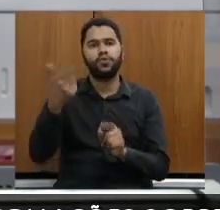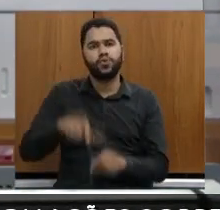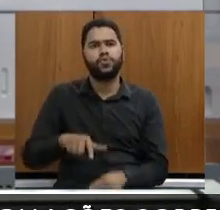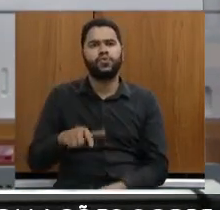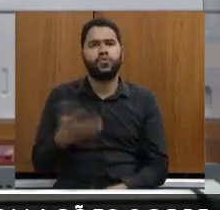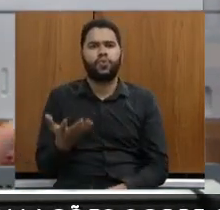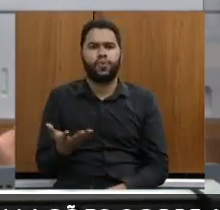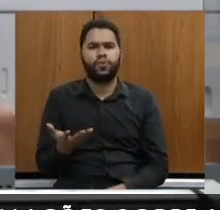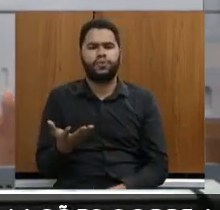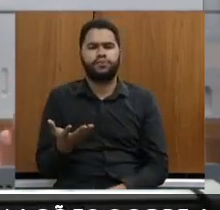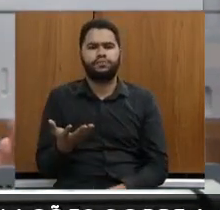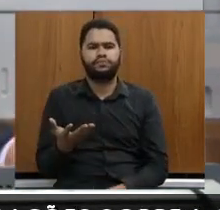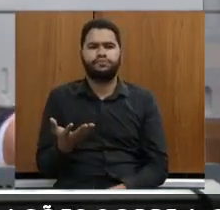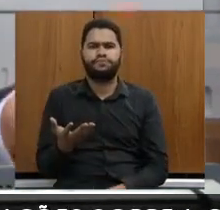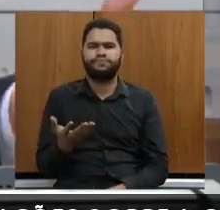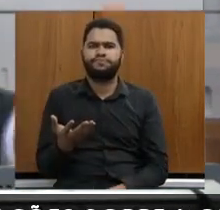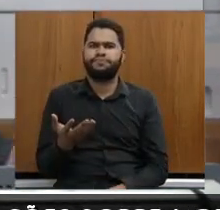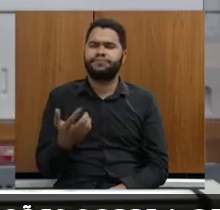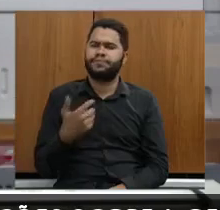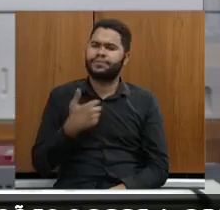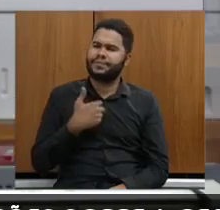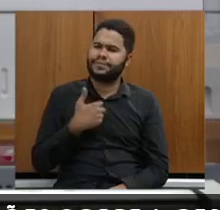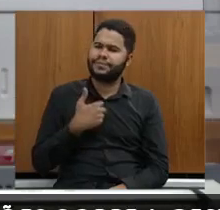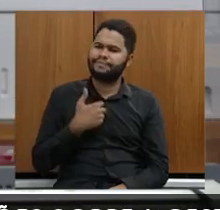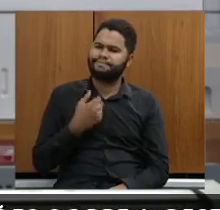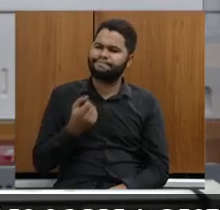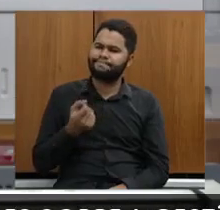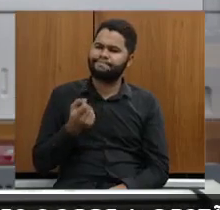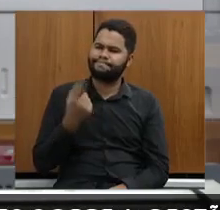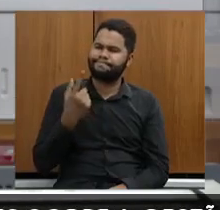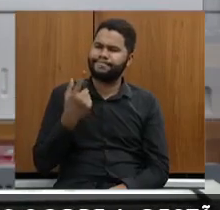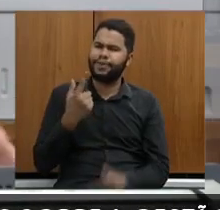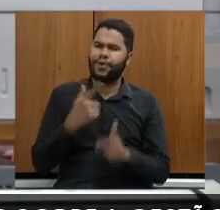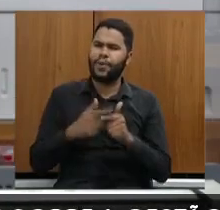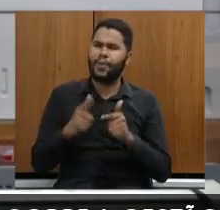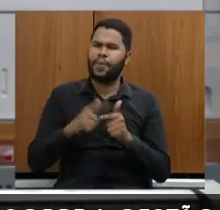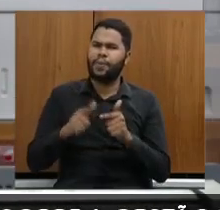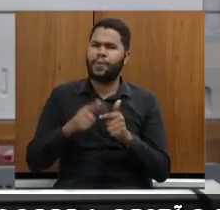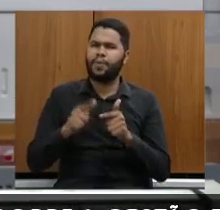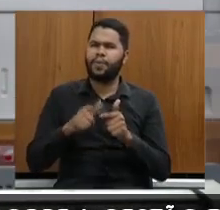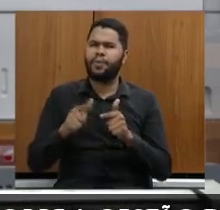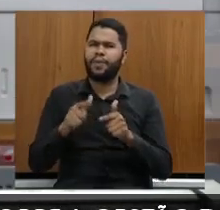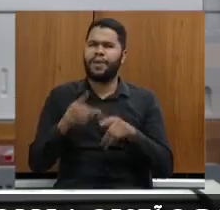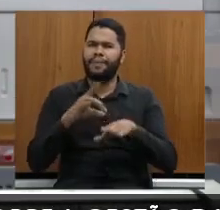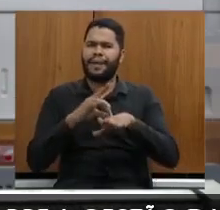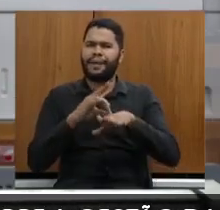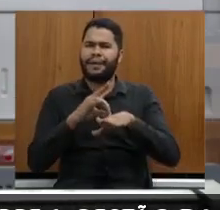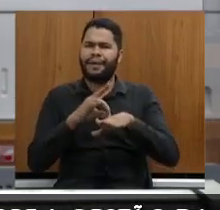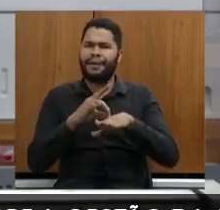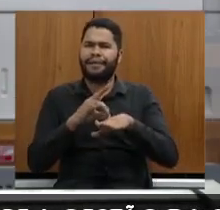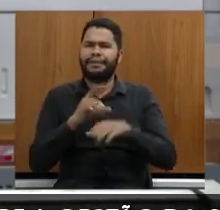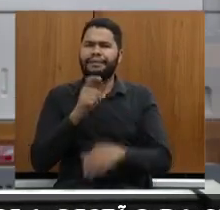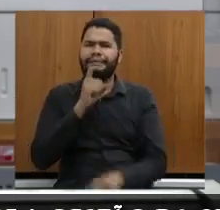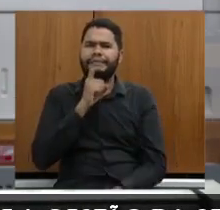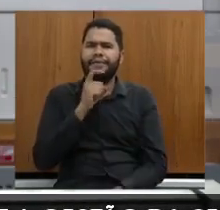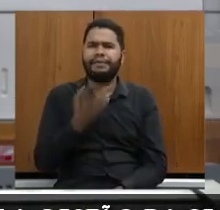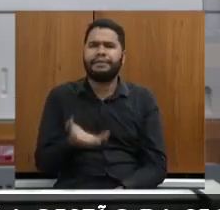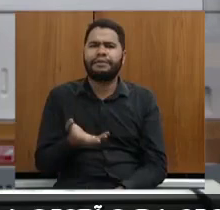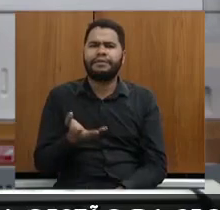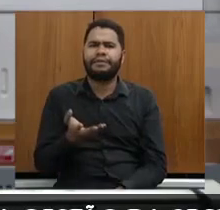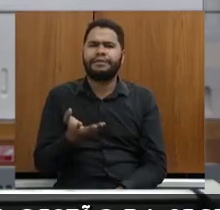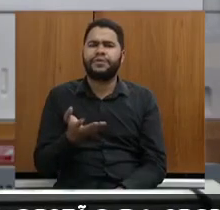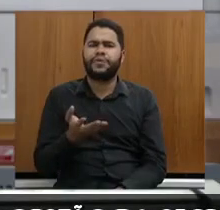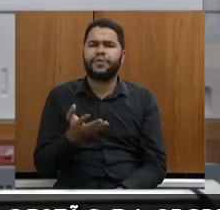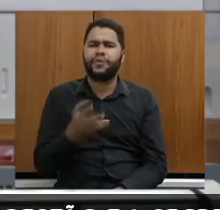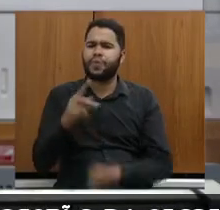é a gente fica questionando vocês não é problema de frigorífico que é no